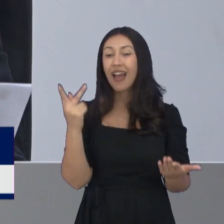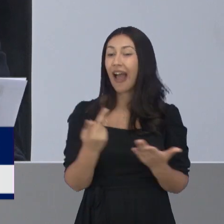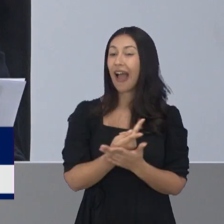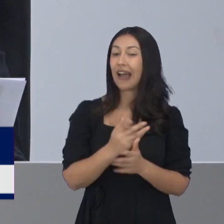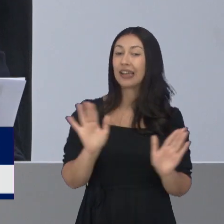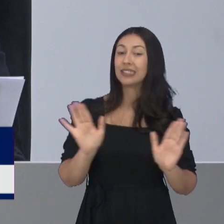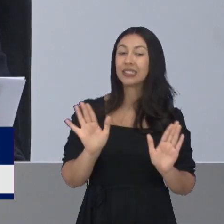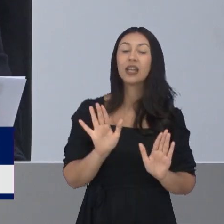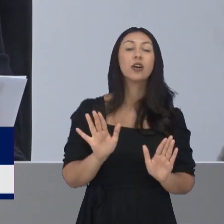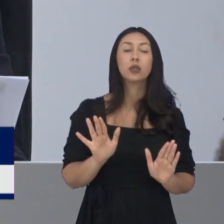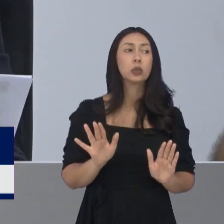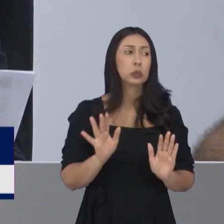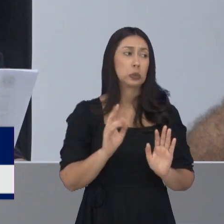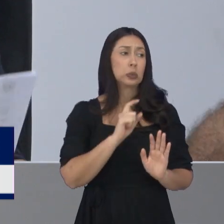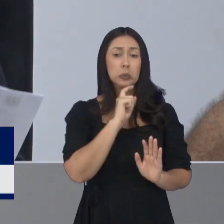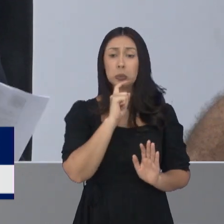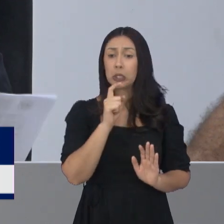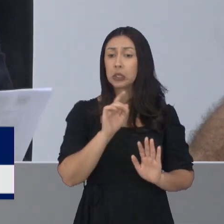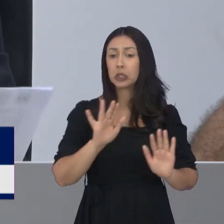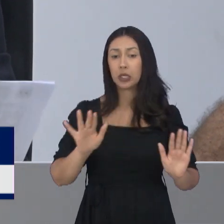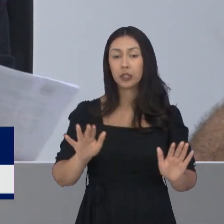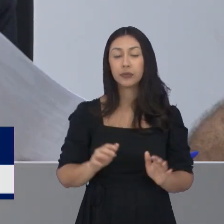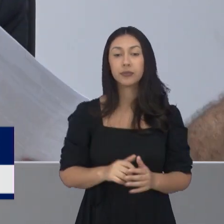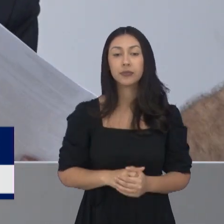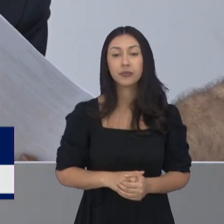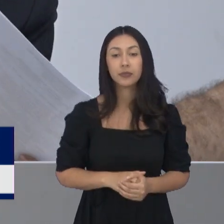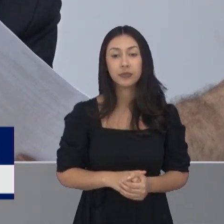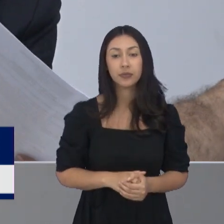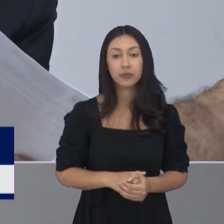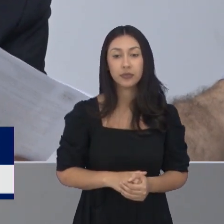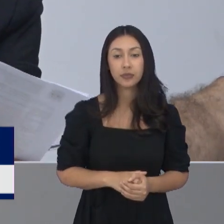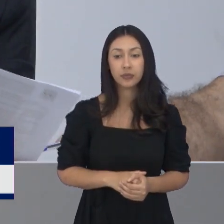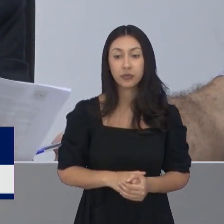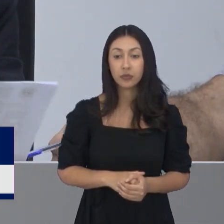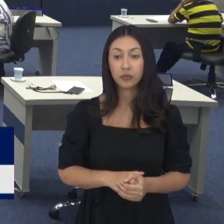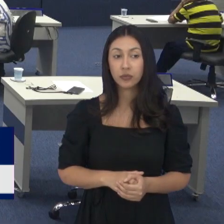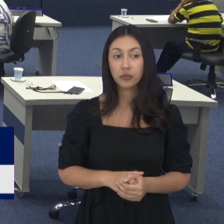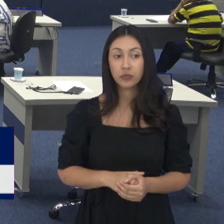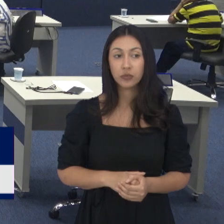gafe mais, nem com o senhor, nem com outros vereadores.